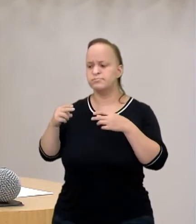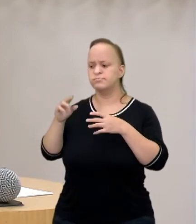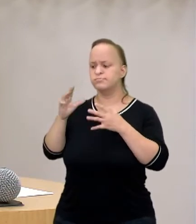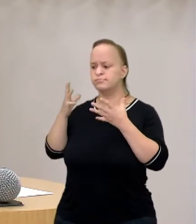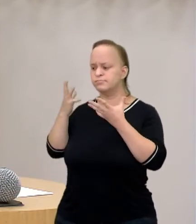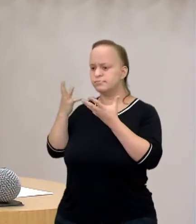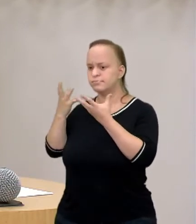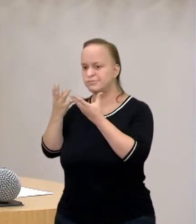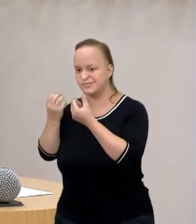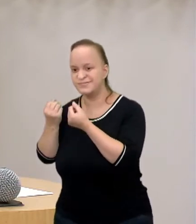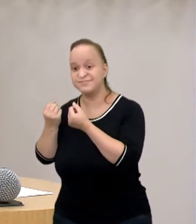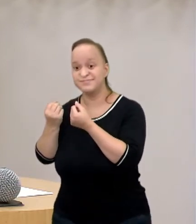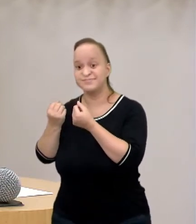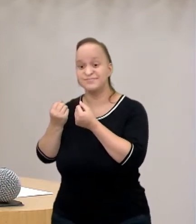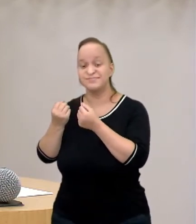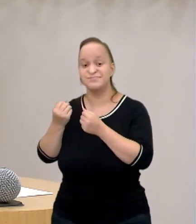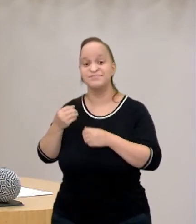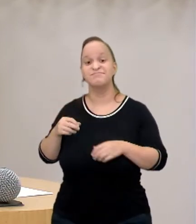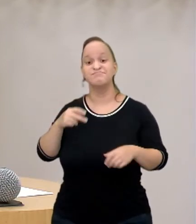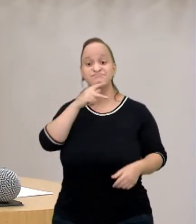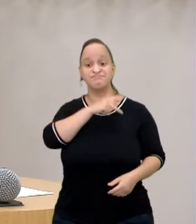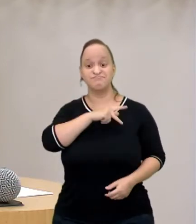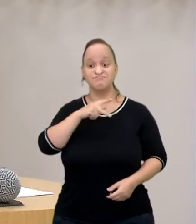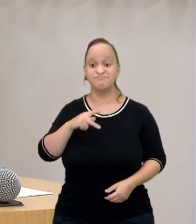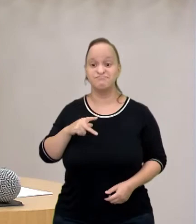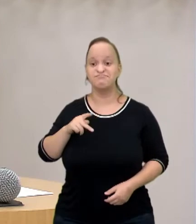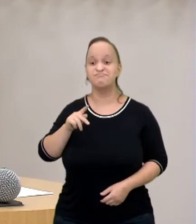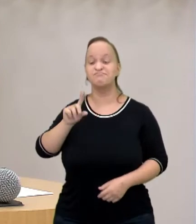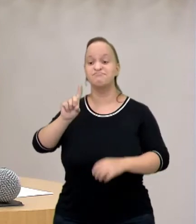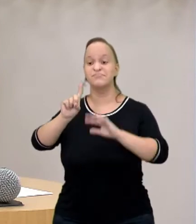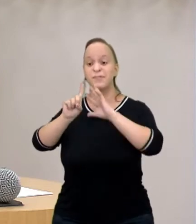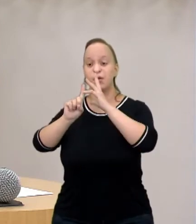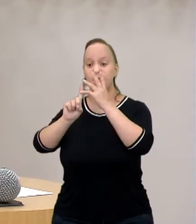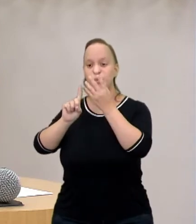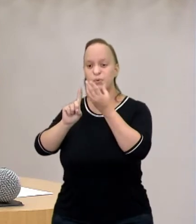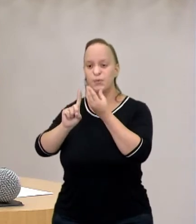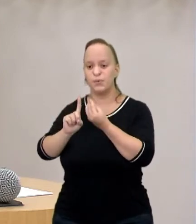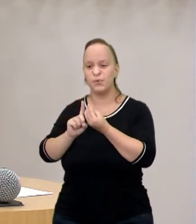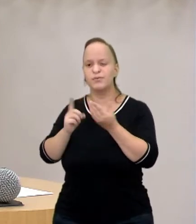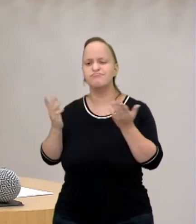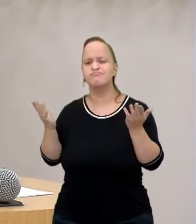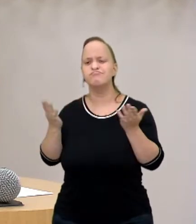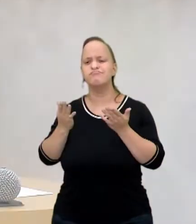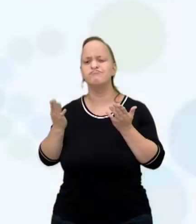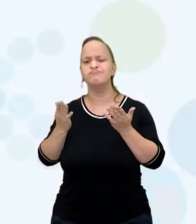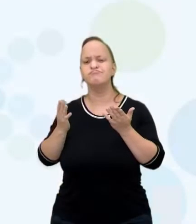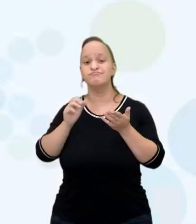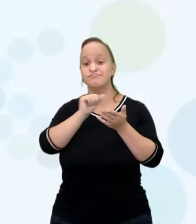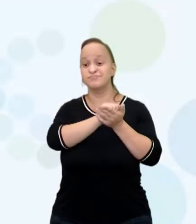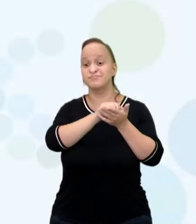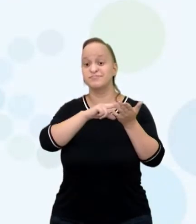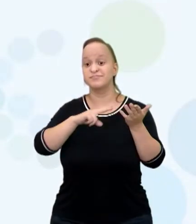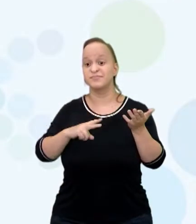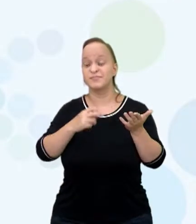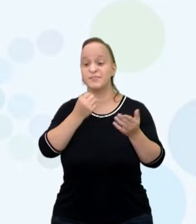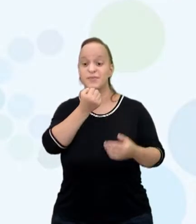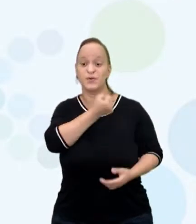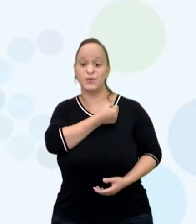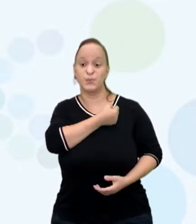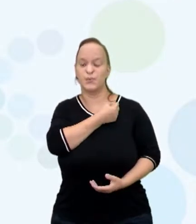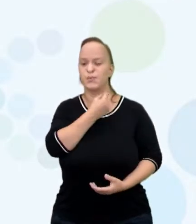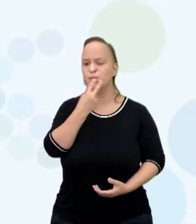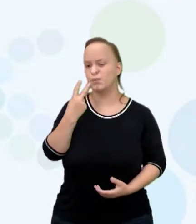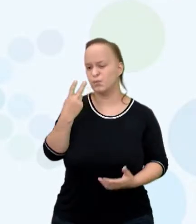professora de arte aqui do centro de mídias e hoje a gente tá começando a nossa atividade dois. É isso. Na última